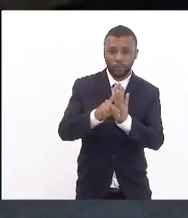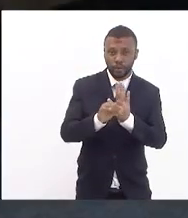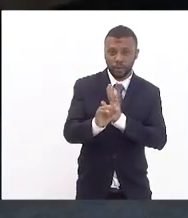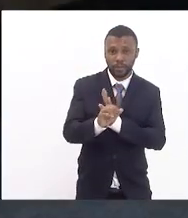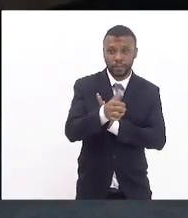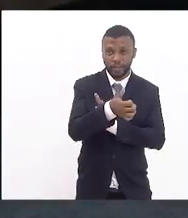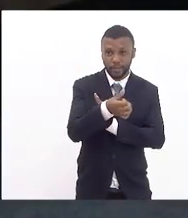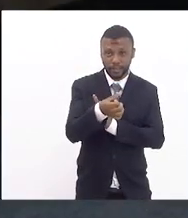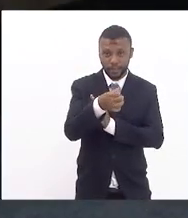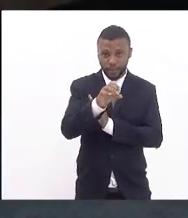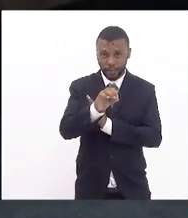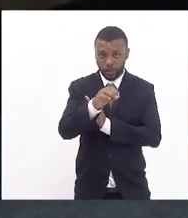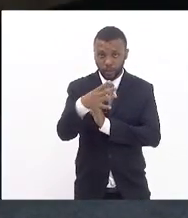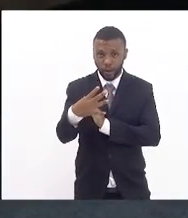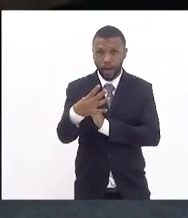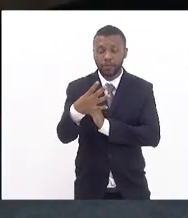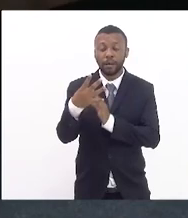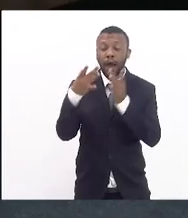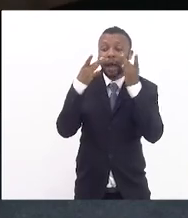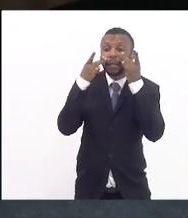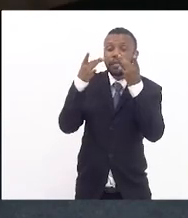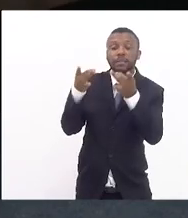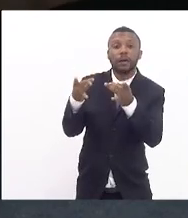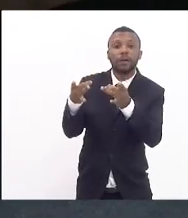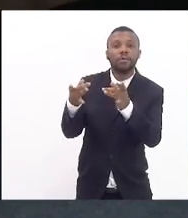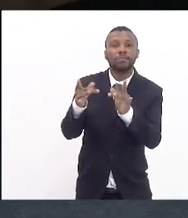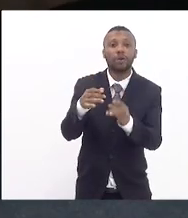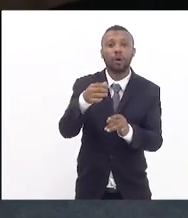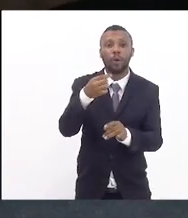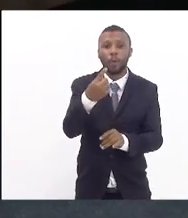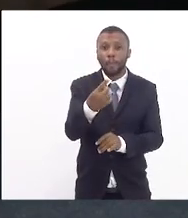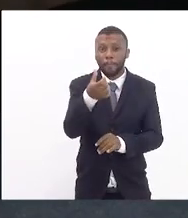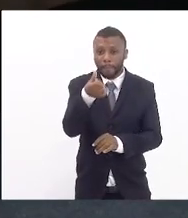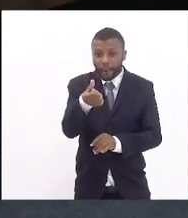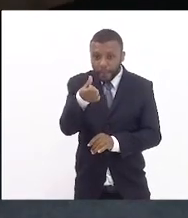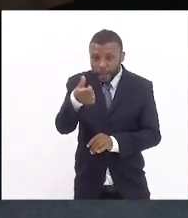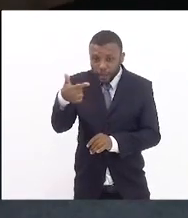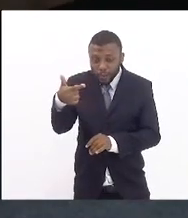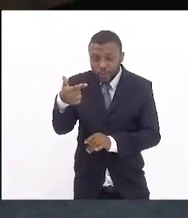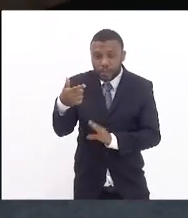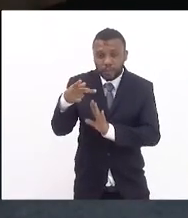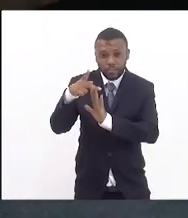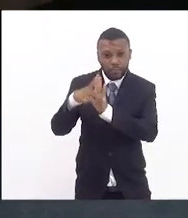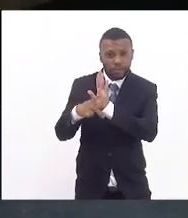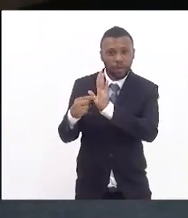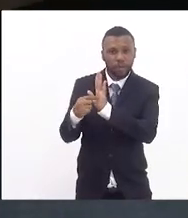1604. Atenção, assessoria da mesa. E 1662. É o